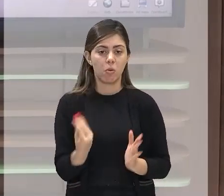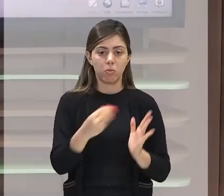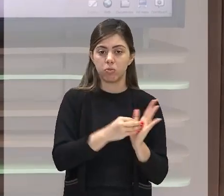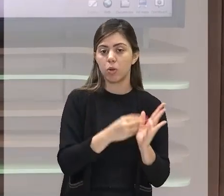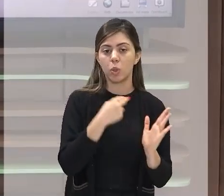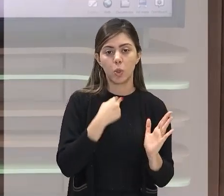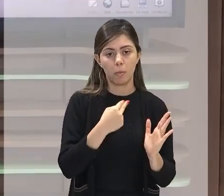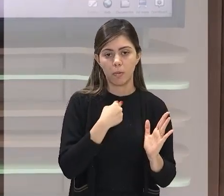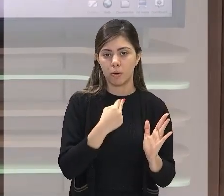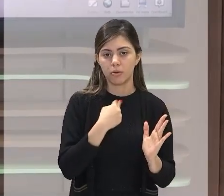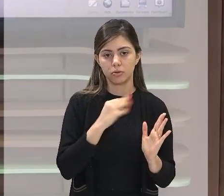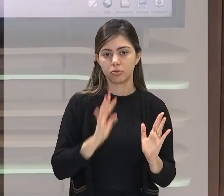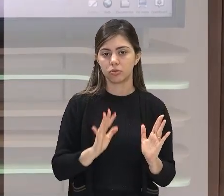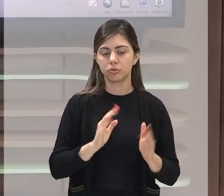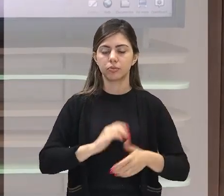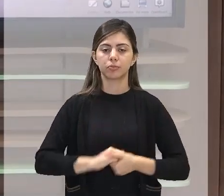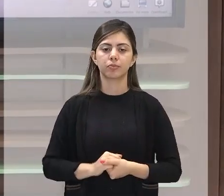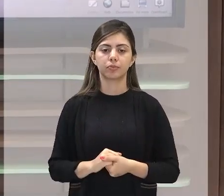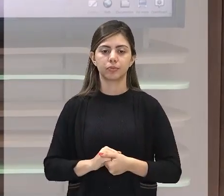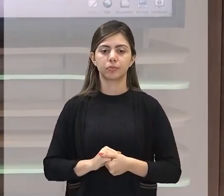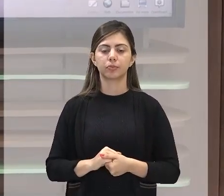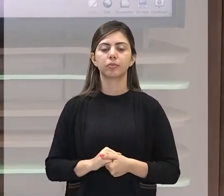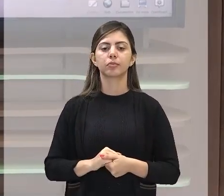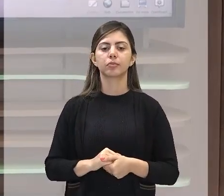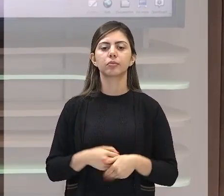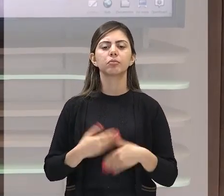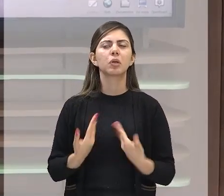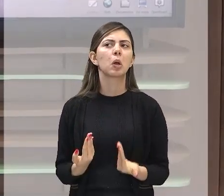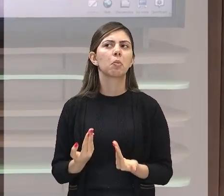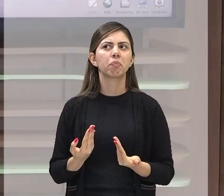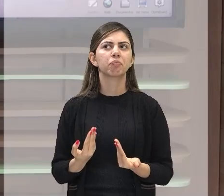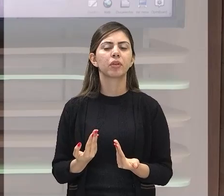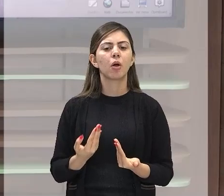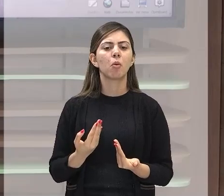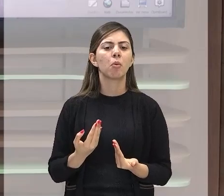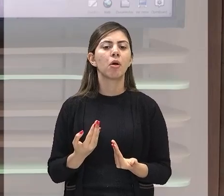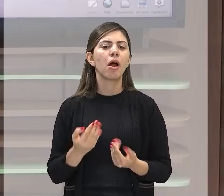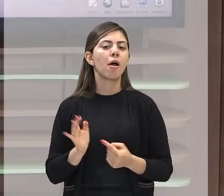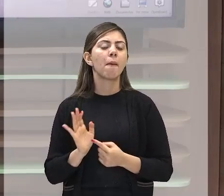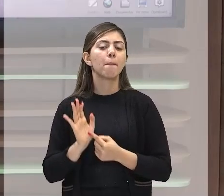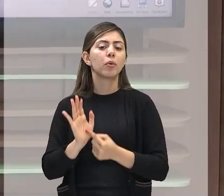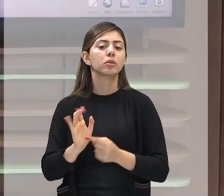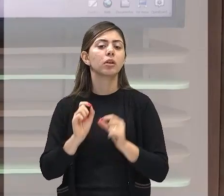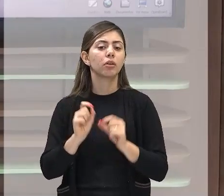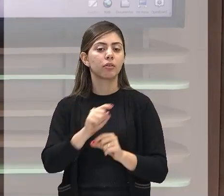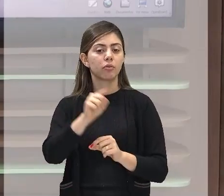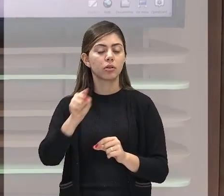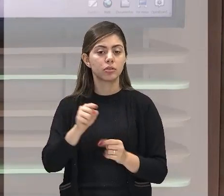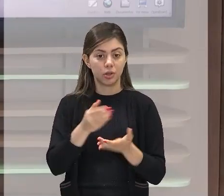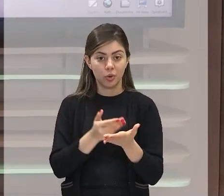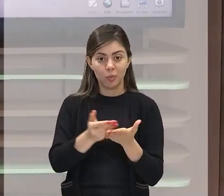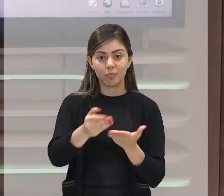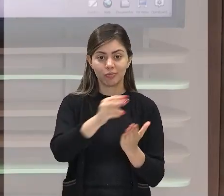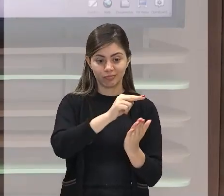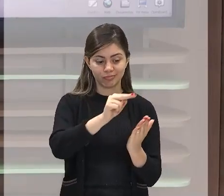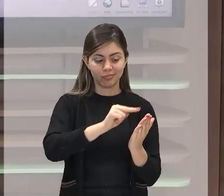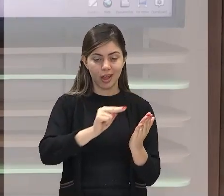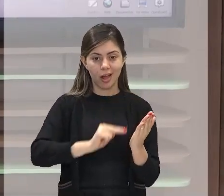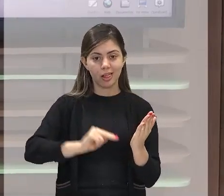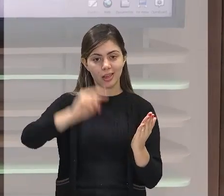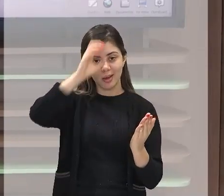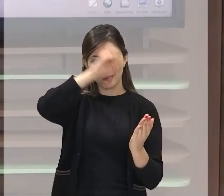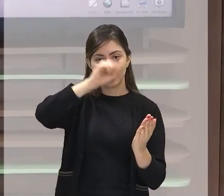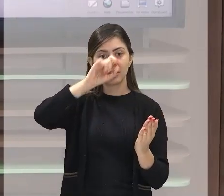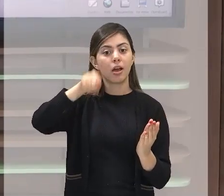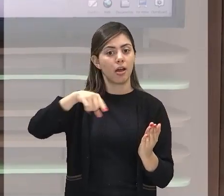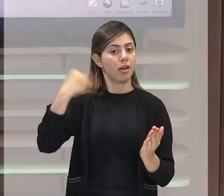a opinião pessoal. E por que nós frisamos isso para você? Você está começando a ler, né? E ler é